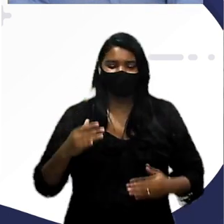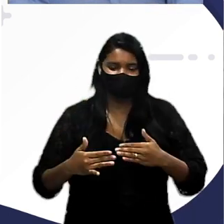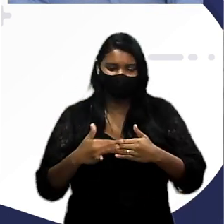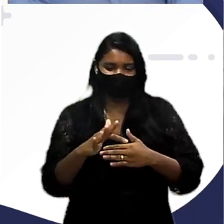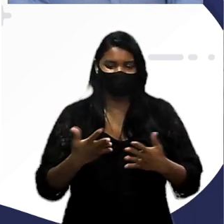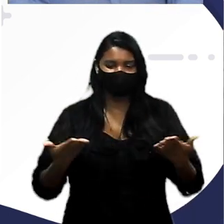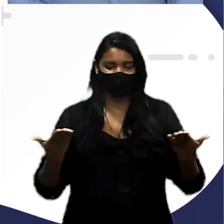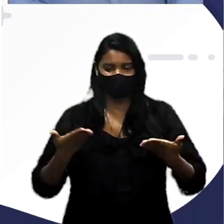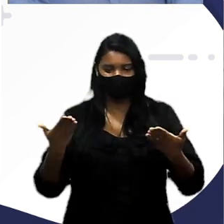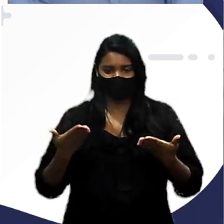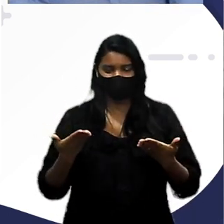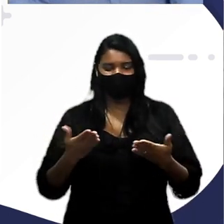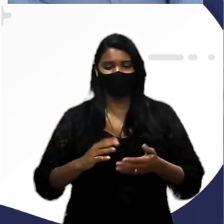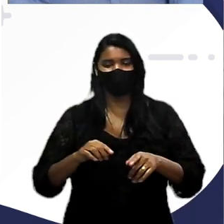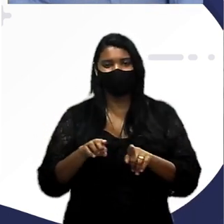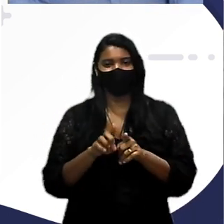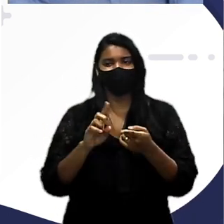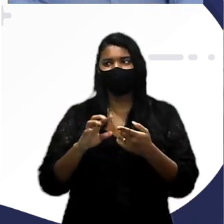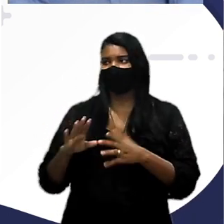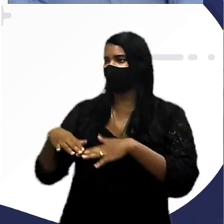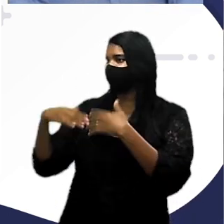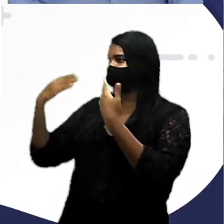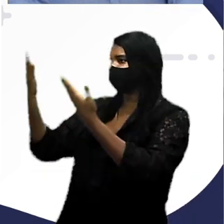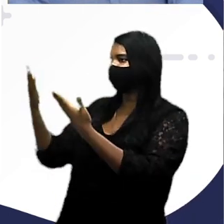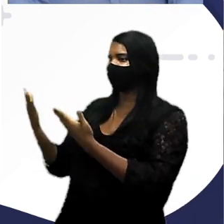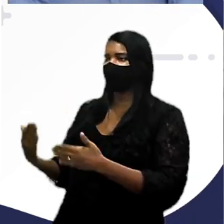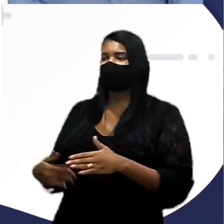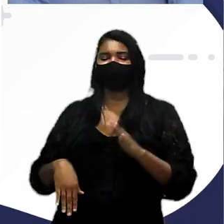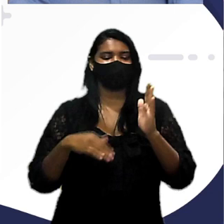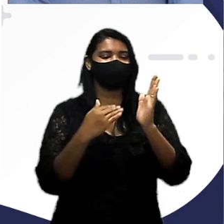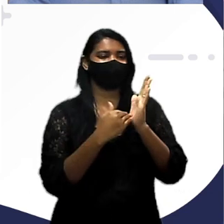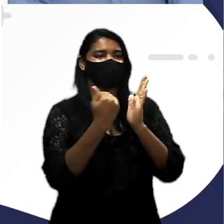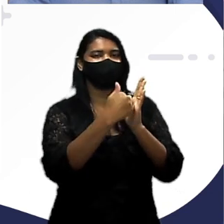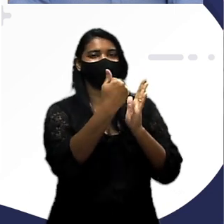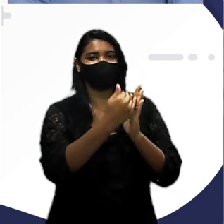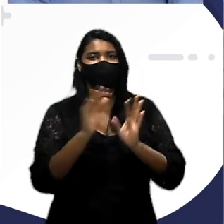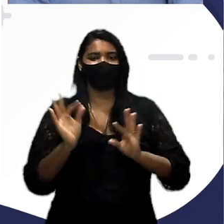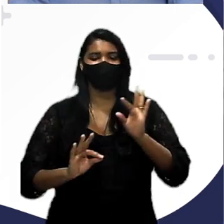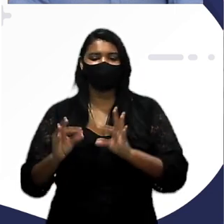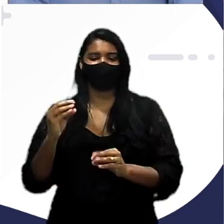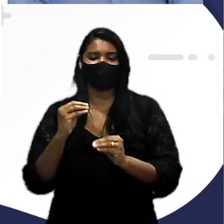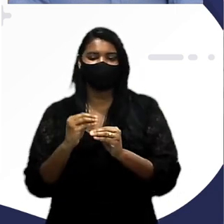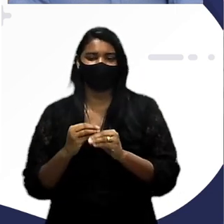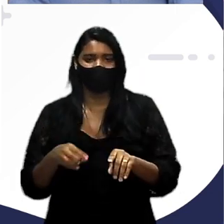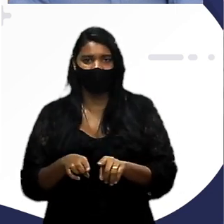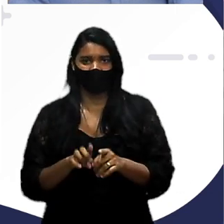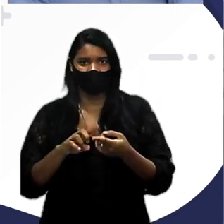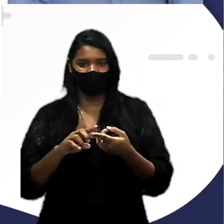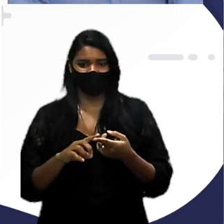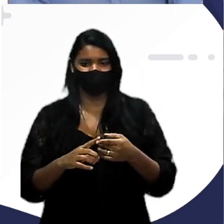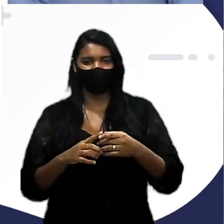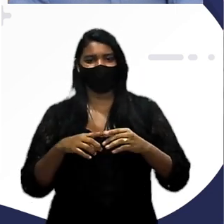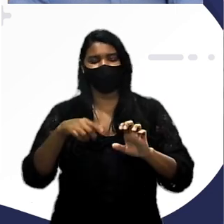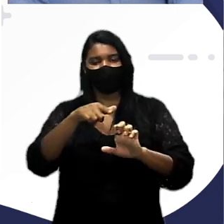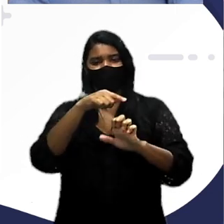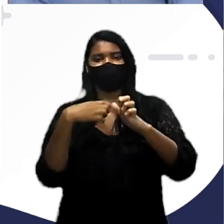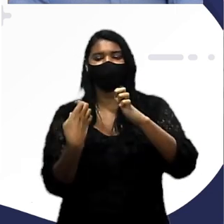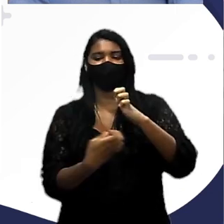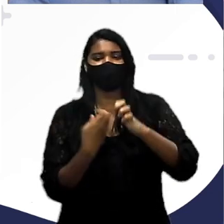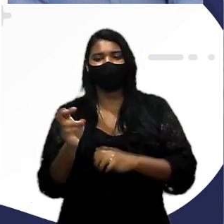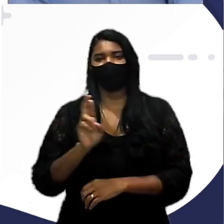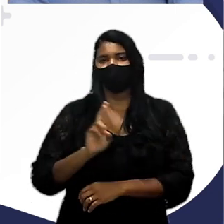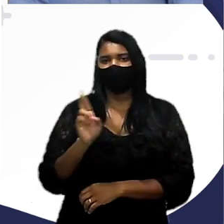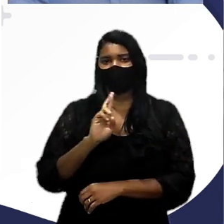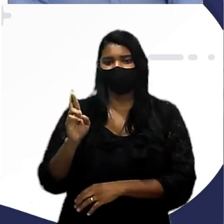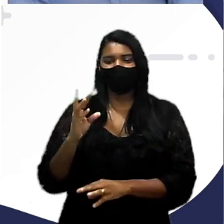recentemente, agora algumas sanções que foram colocadas, por exemplo, para alguns empresários russos